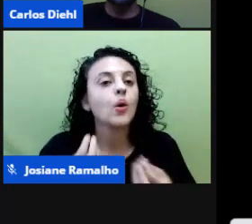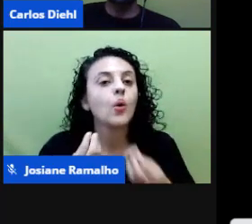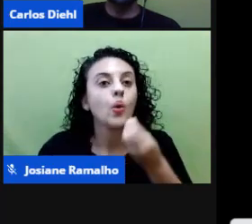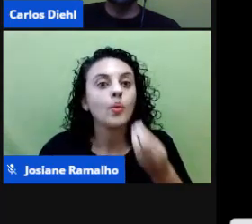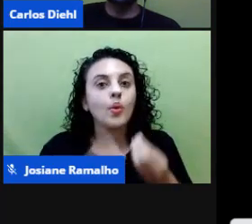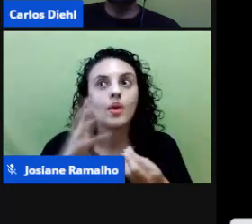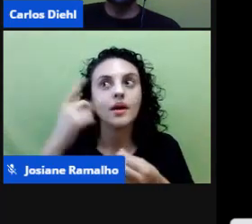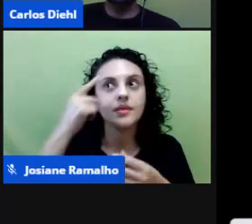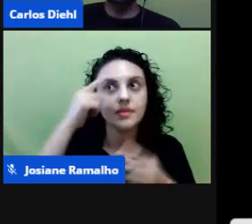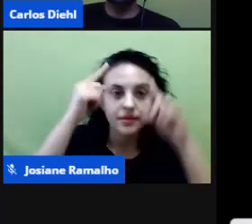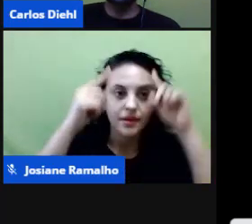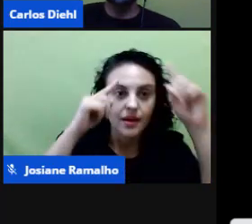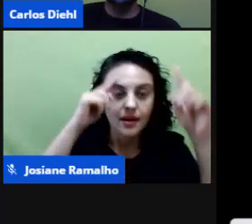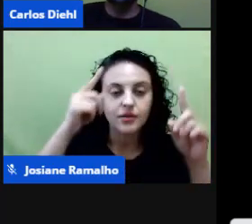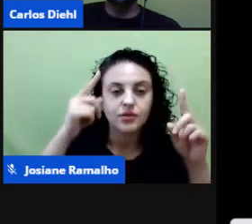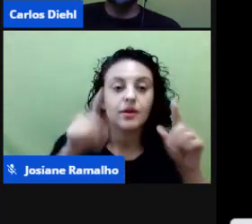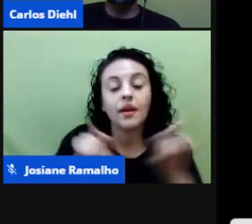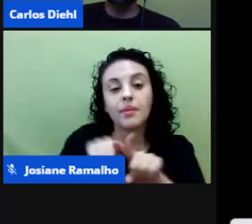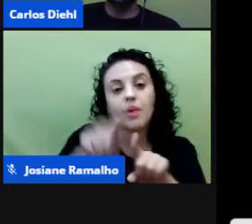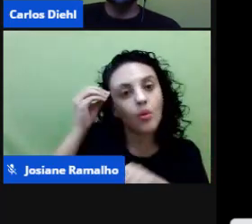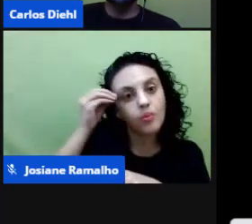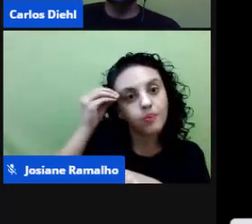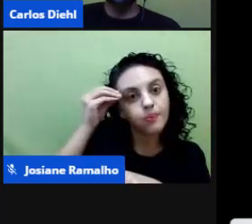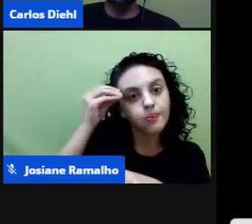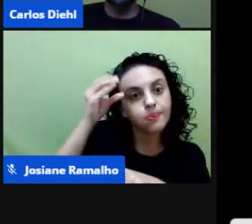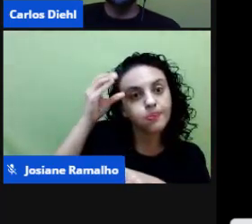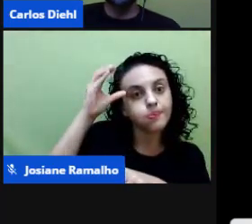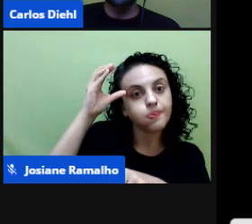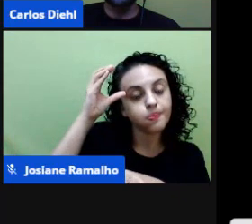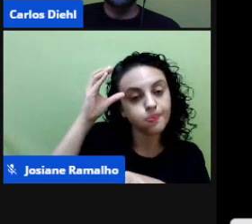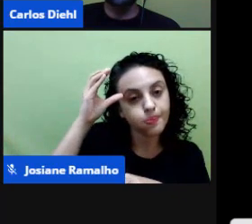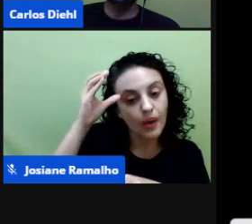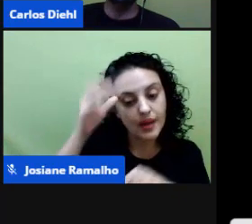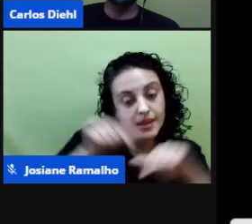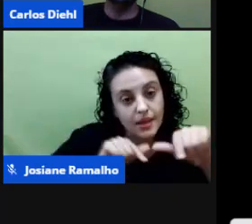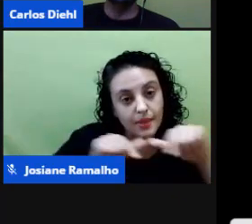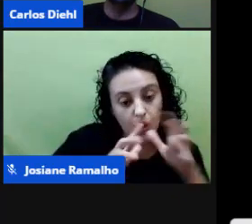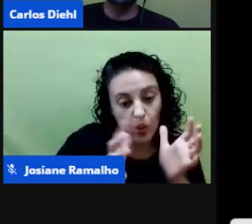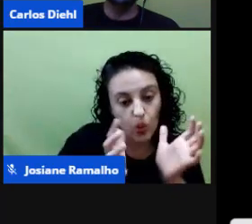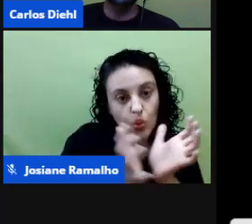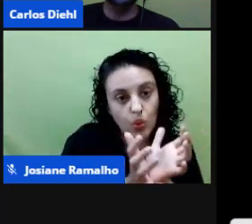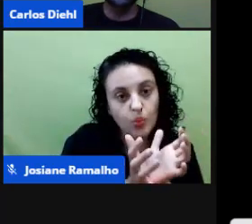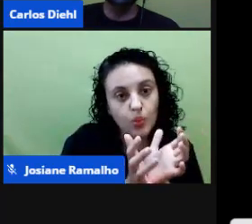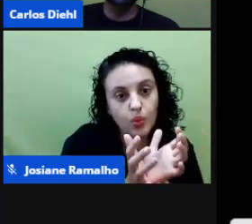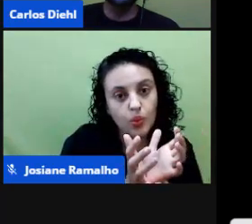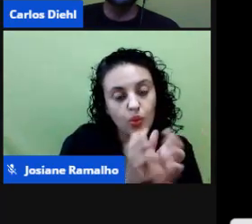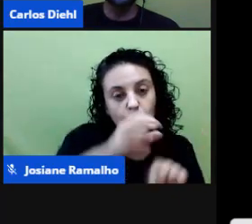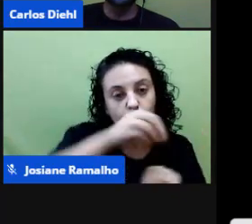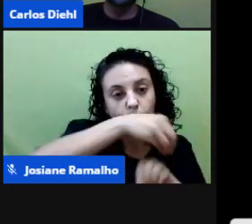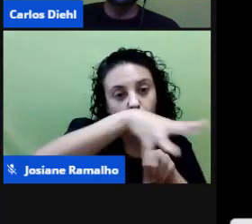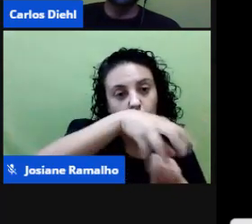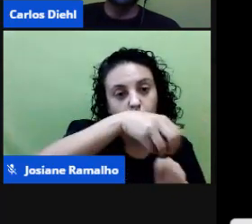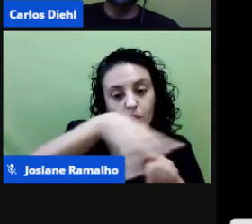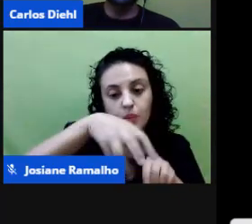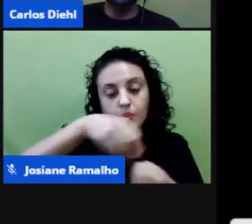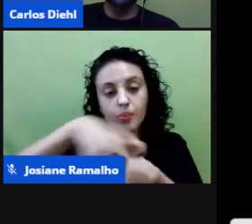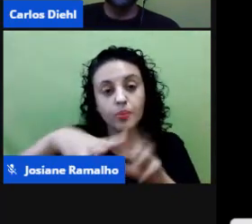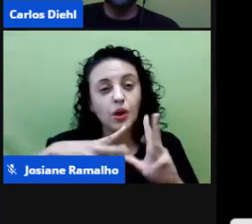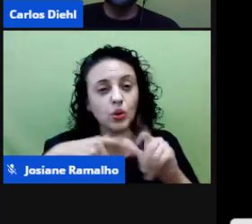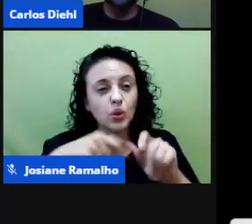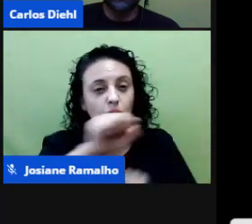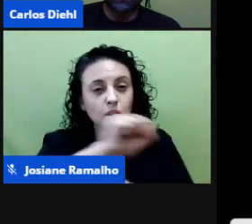criativo do conhecimento se estender coletiva e corporativamente a toda a sociedade humana, tal